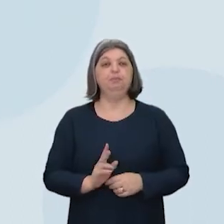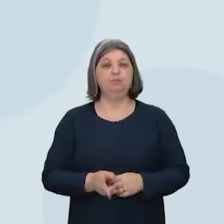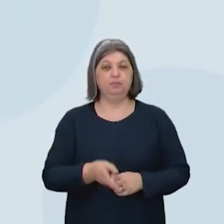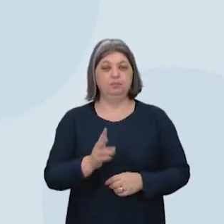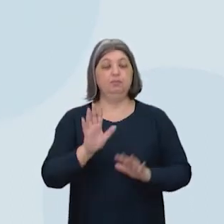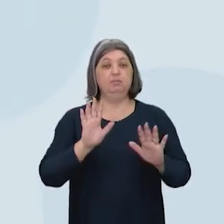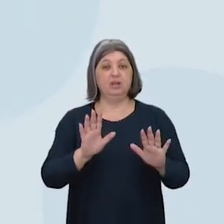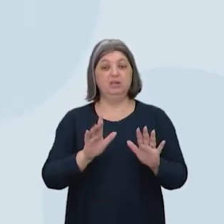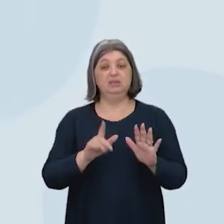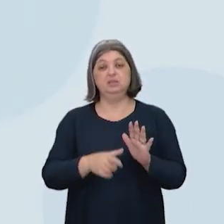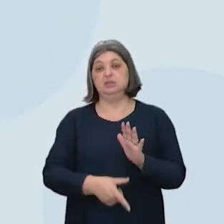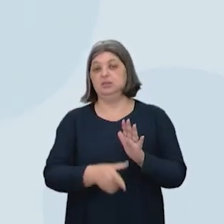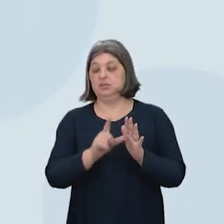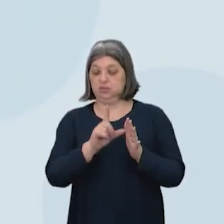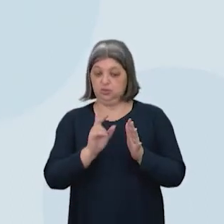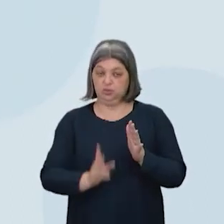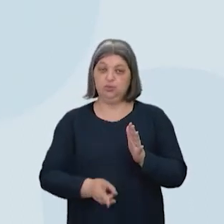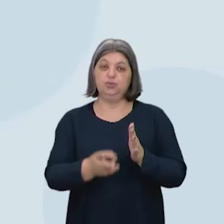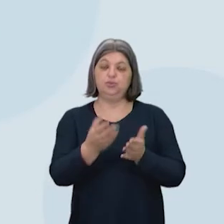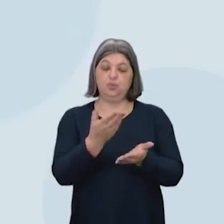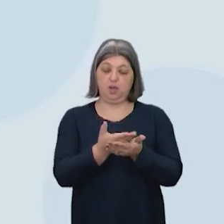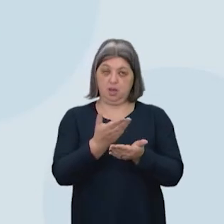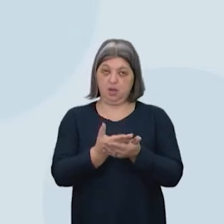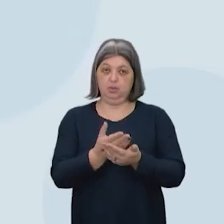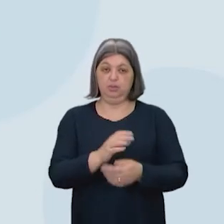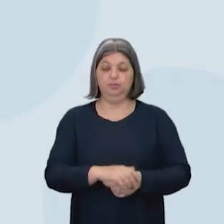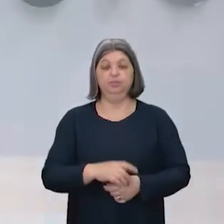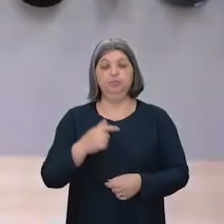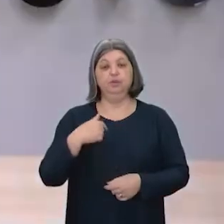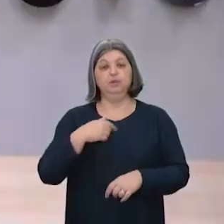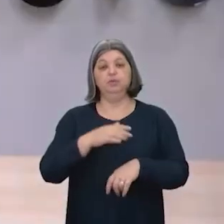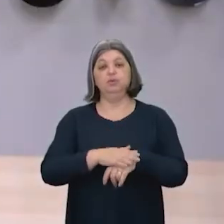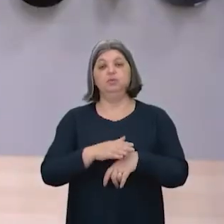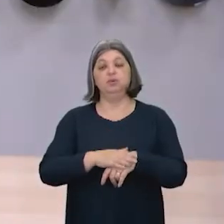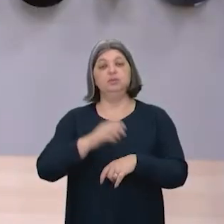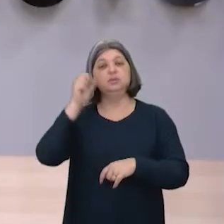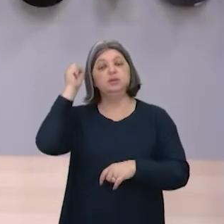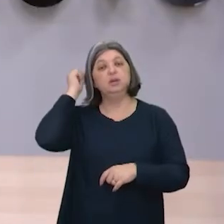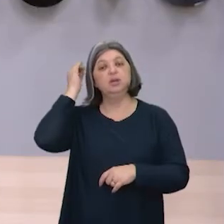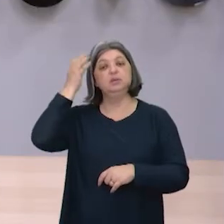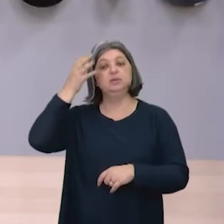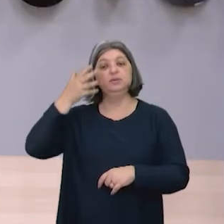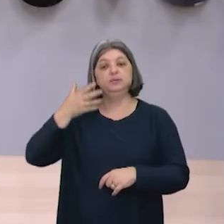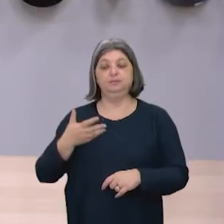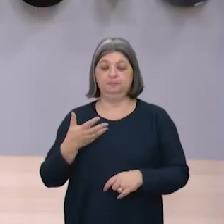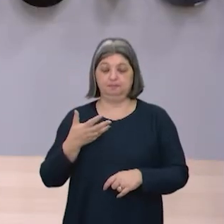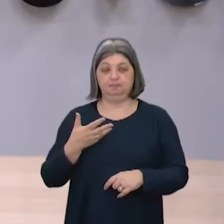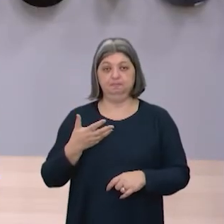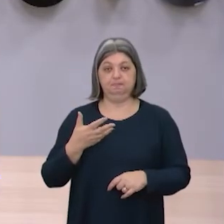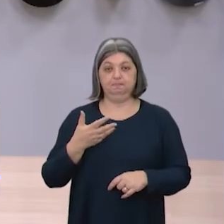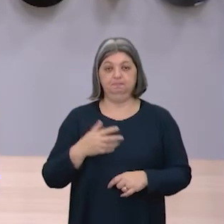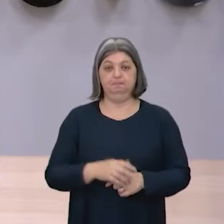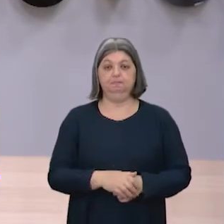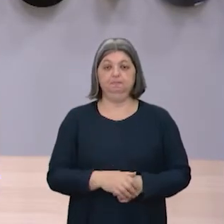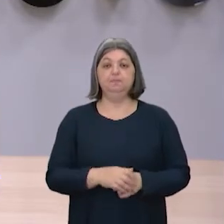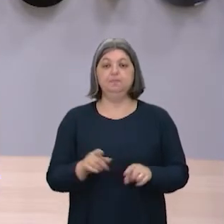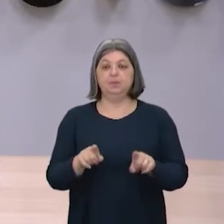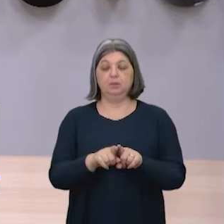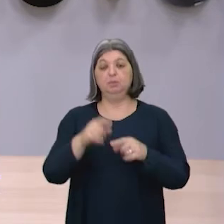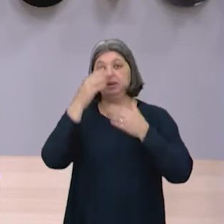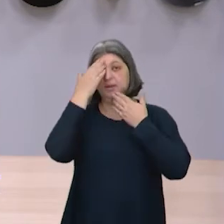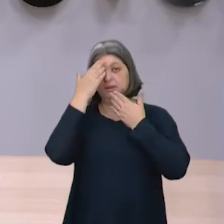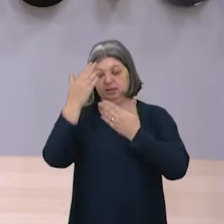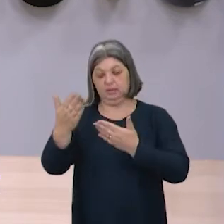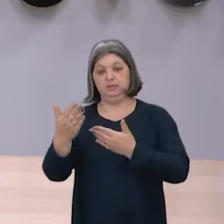de prosseguir a nossa aula, eu vou fazer aqui minha autodescrição, né? E agradecer aí a